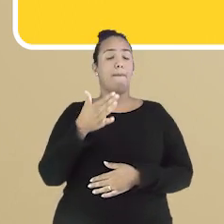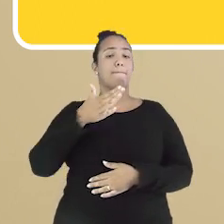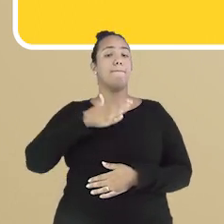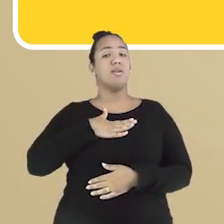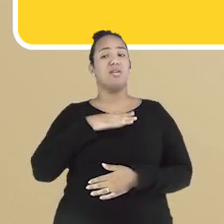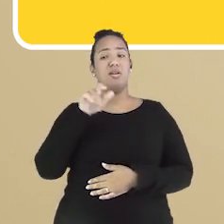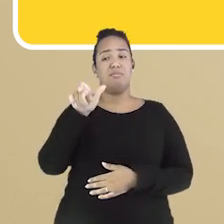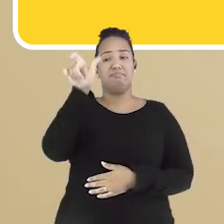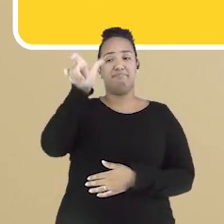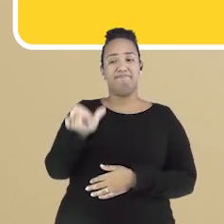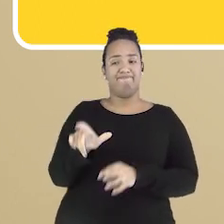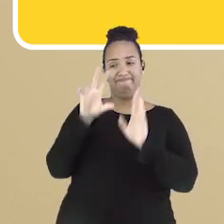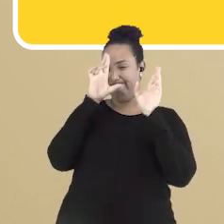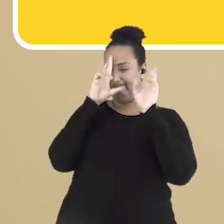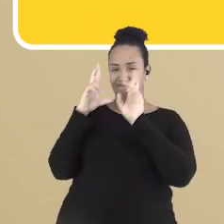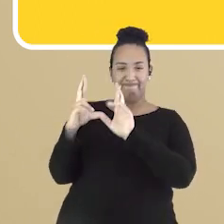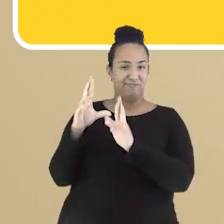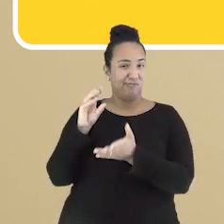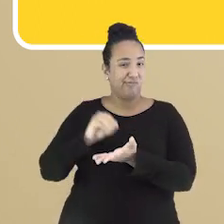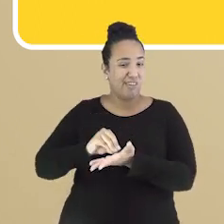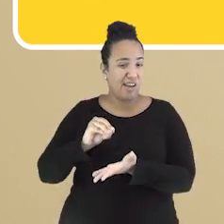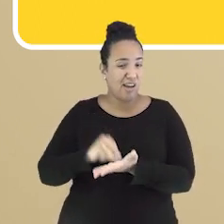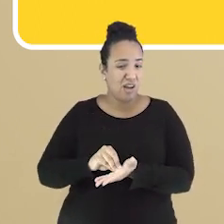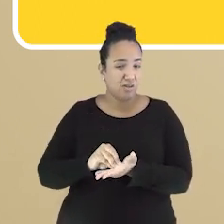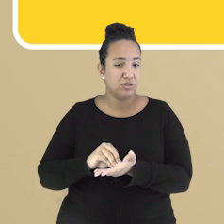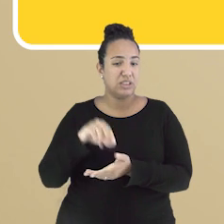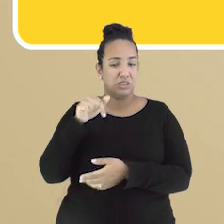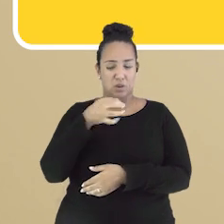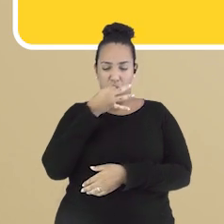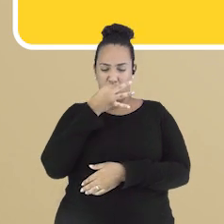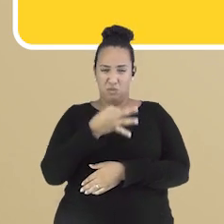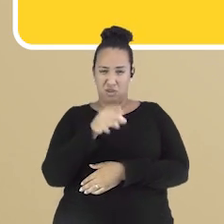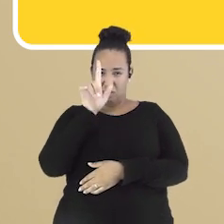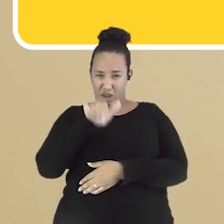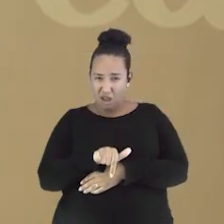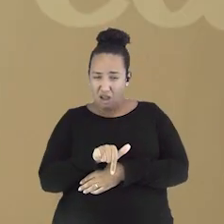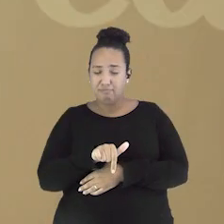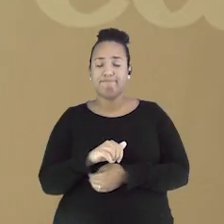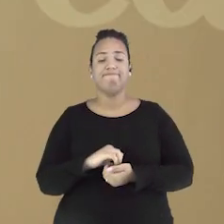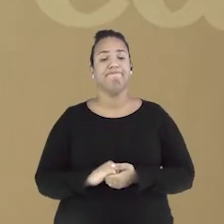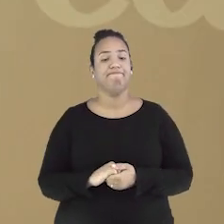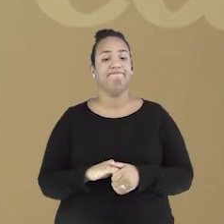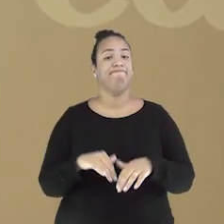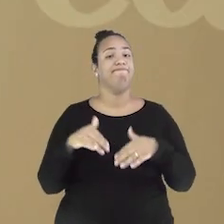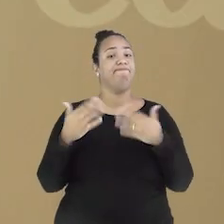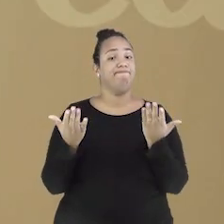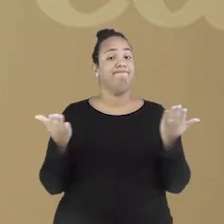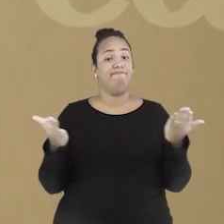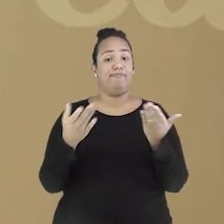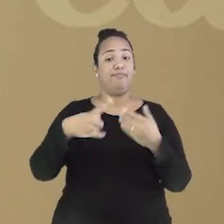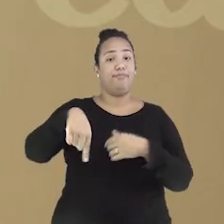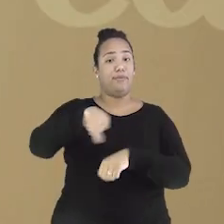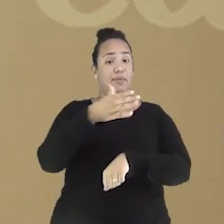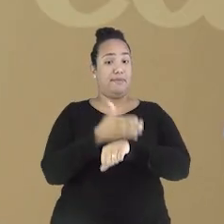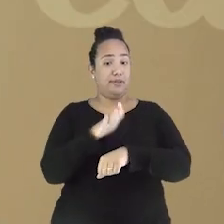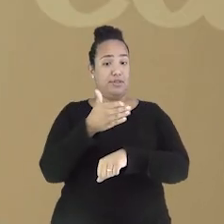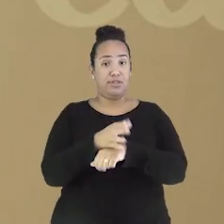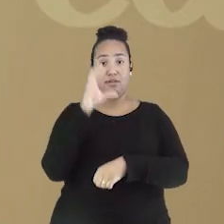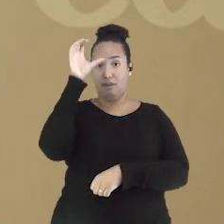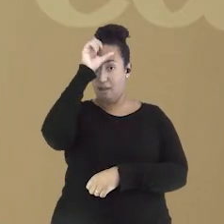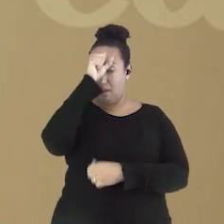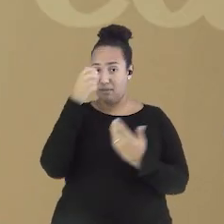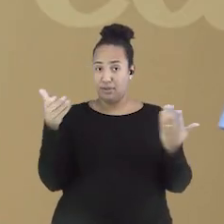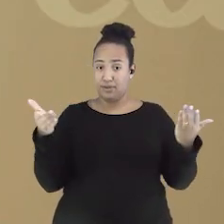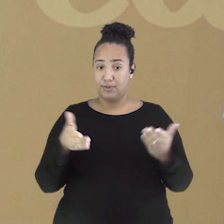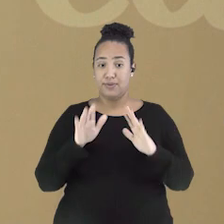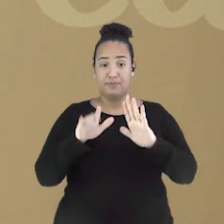tema diz respeito a alguém ou a um grupo de pessoas? Ela realmente é uma opinião? Agora, que tal a gente praticar um pouco do que aprendemos